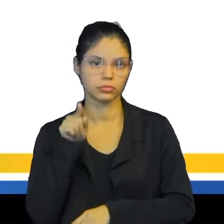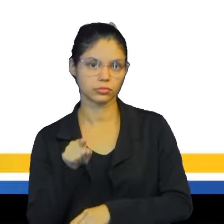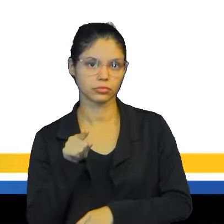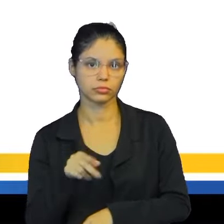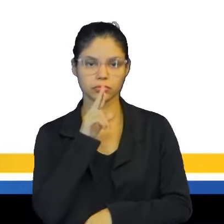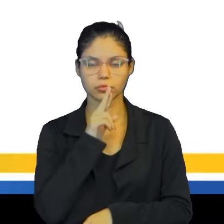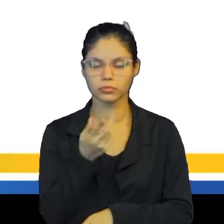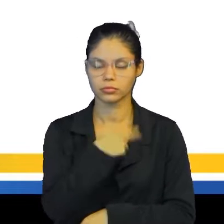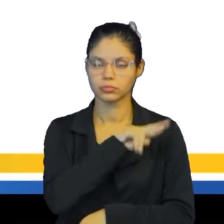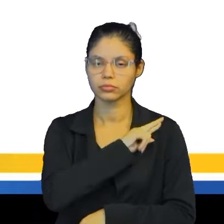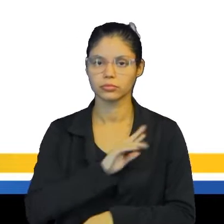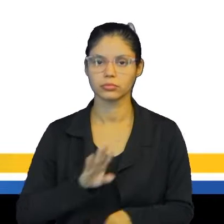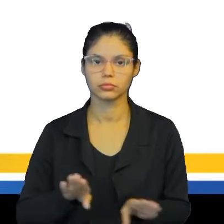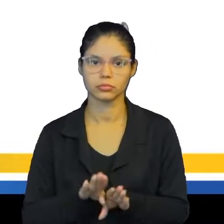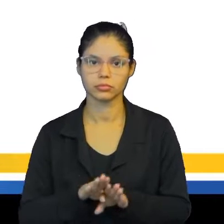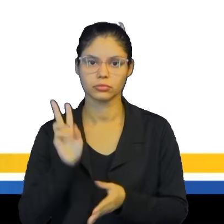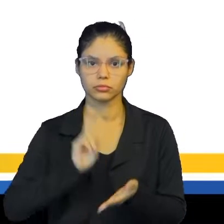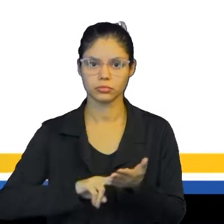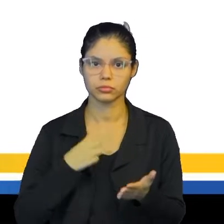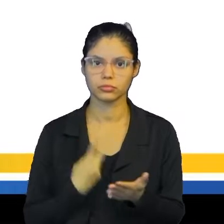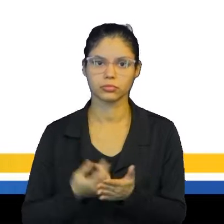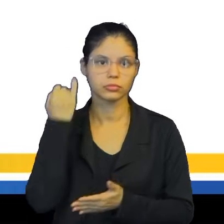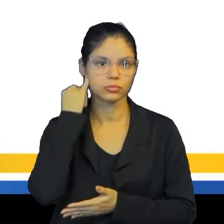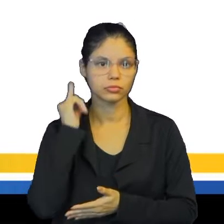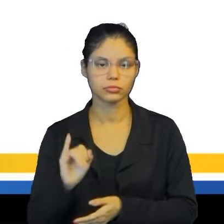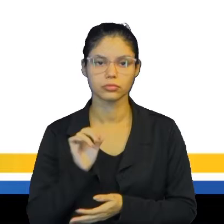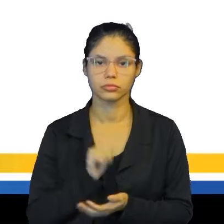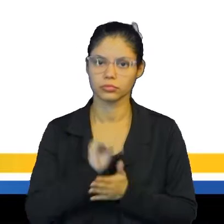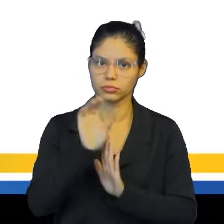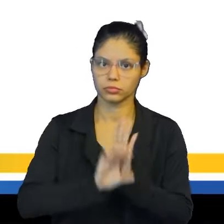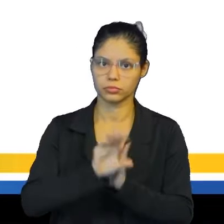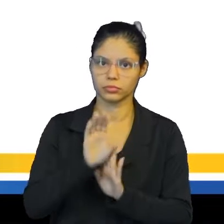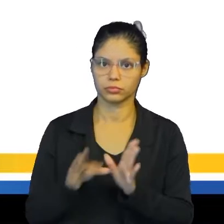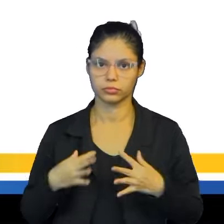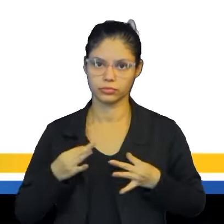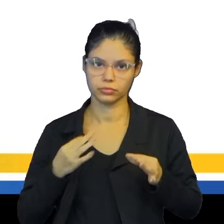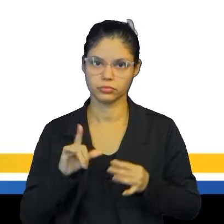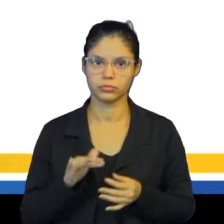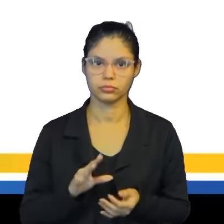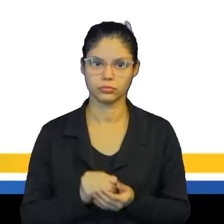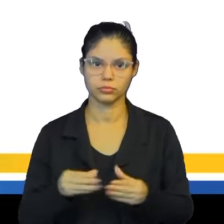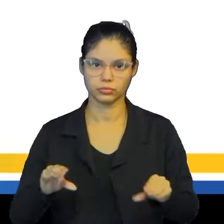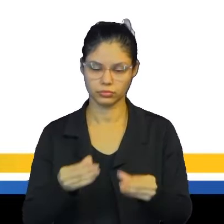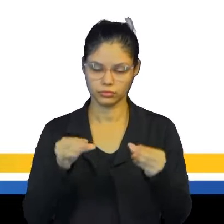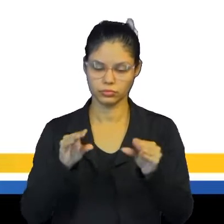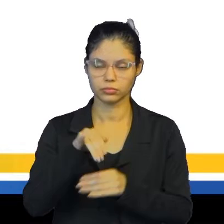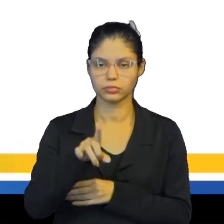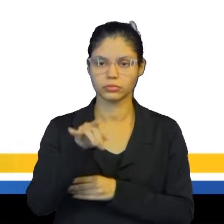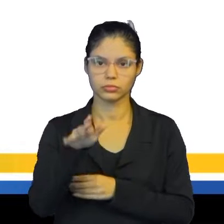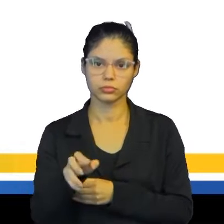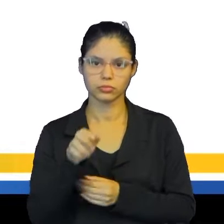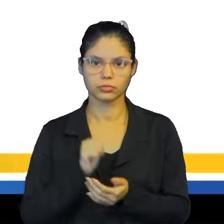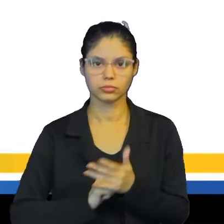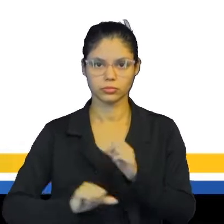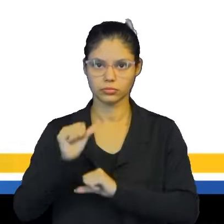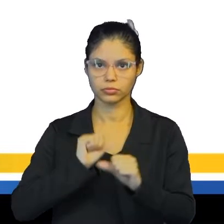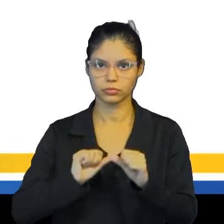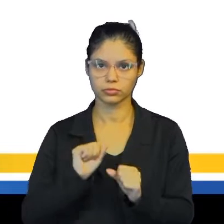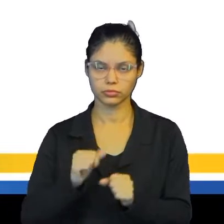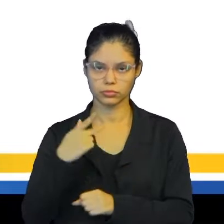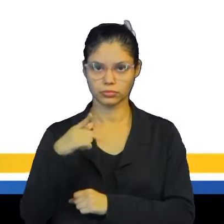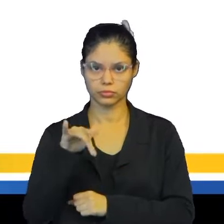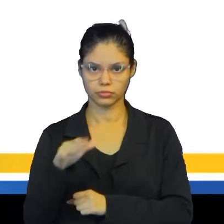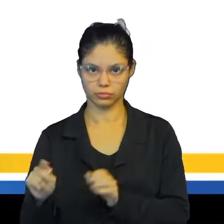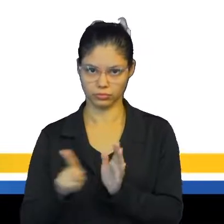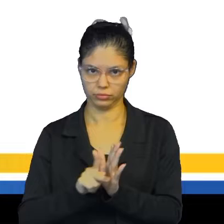ela a responsável por traduzir as ideias e conceitos de estilos em moldes, tá? Que se transformam em